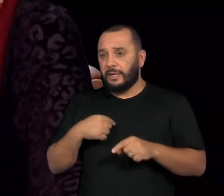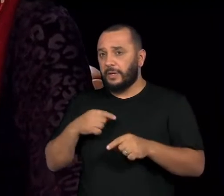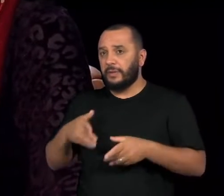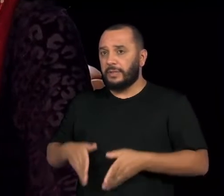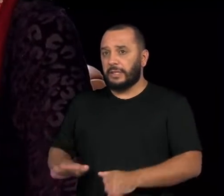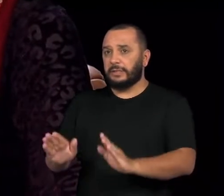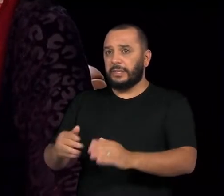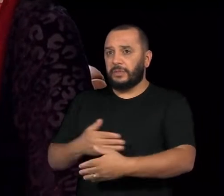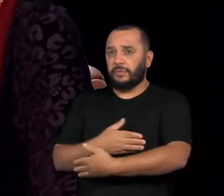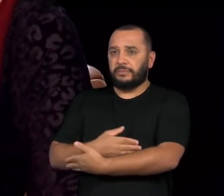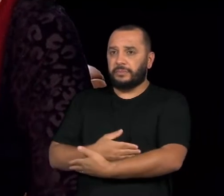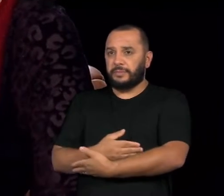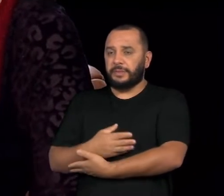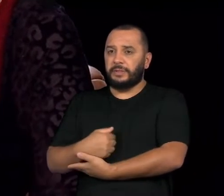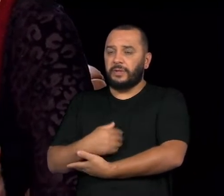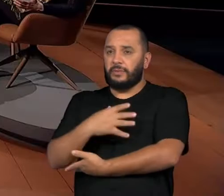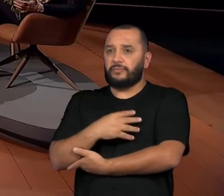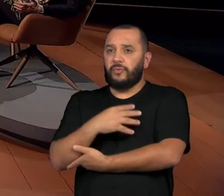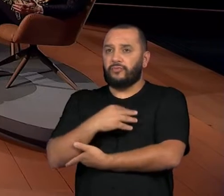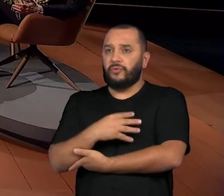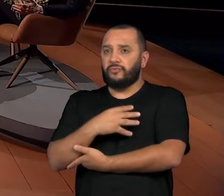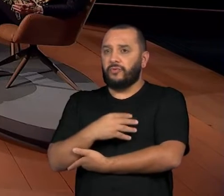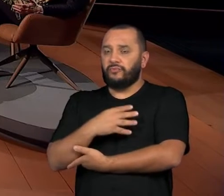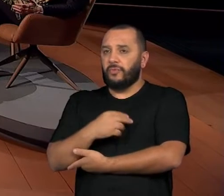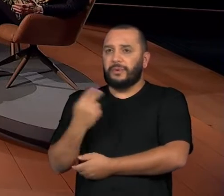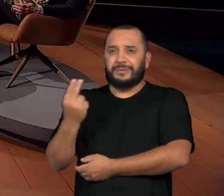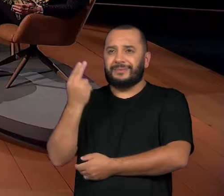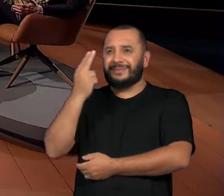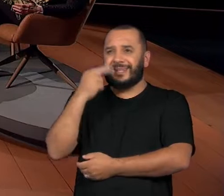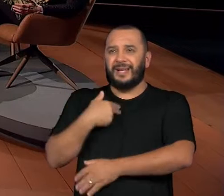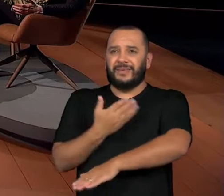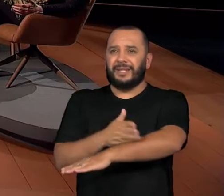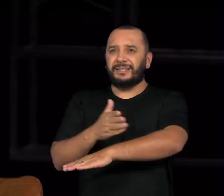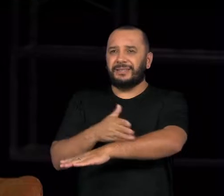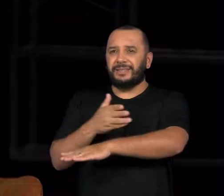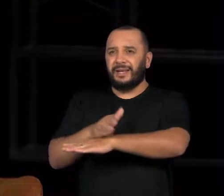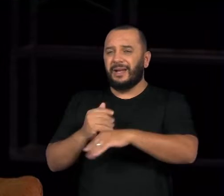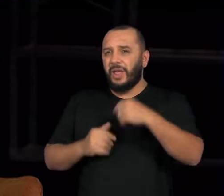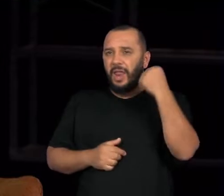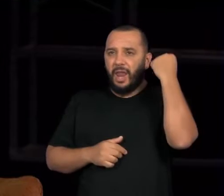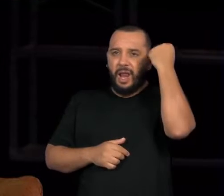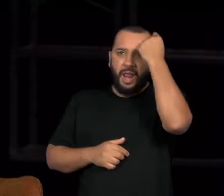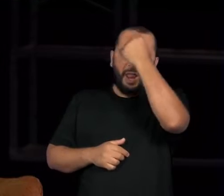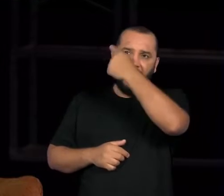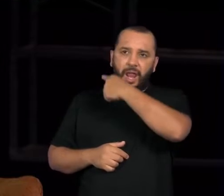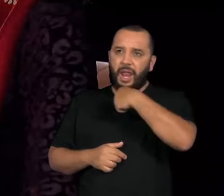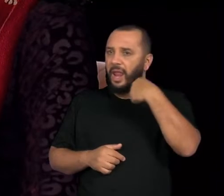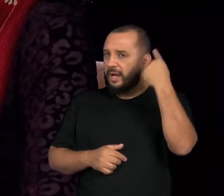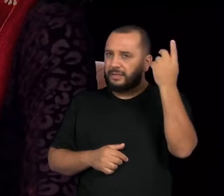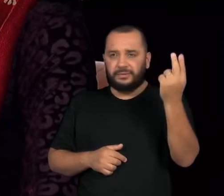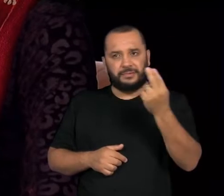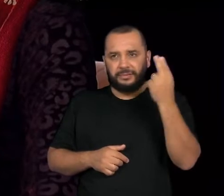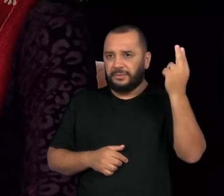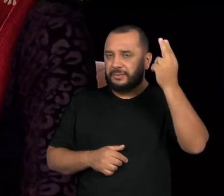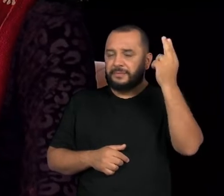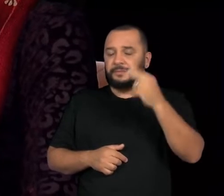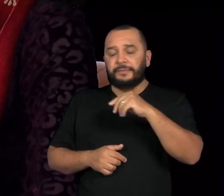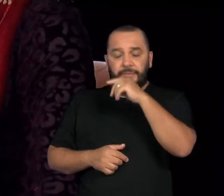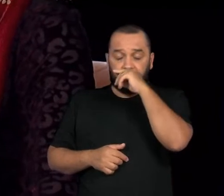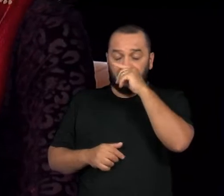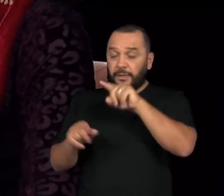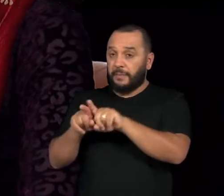de segurar a barra de ensaios muito prolongados. Então, e eu também porque eu já tinha toda